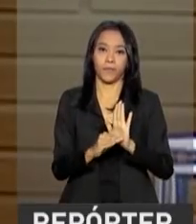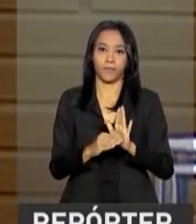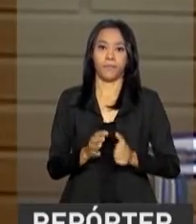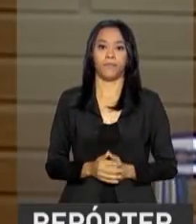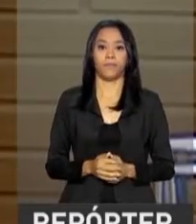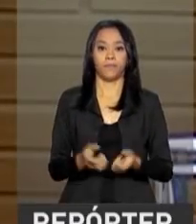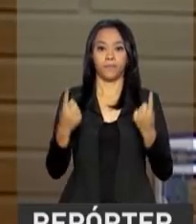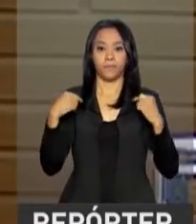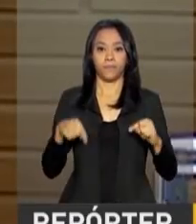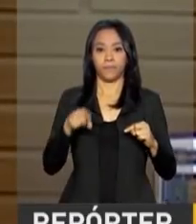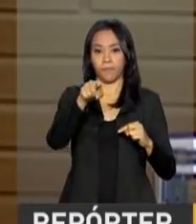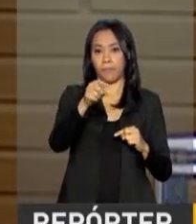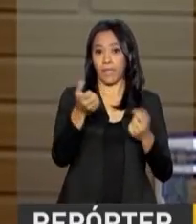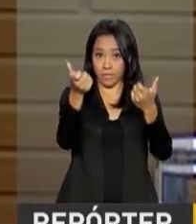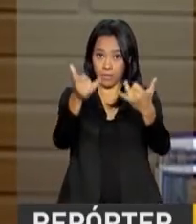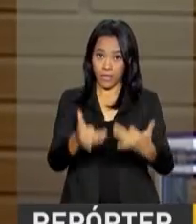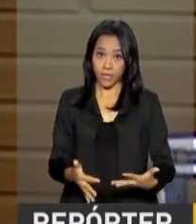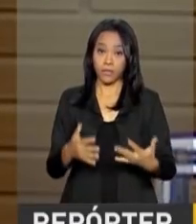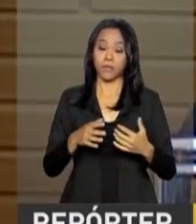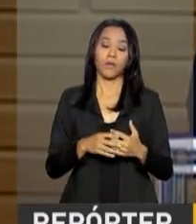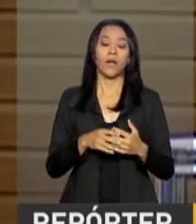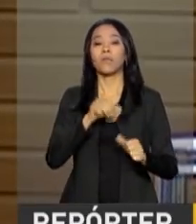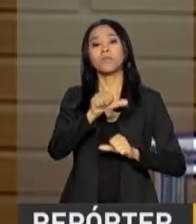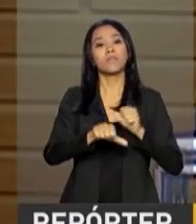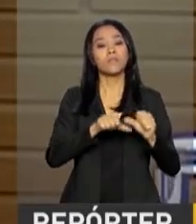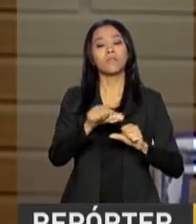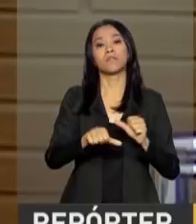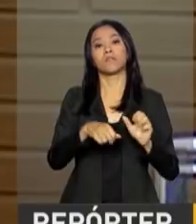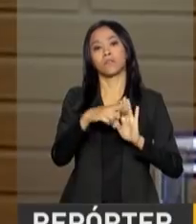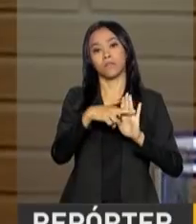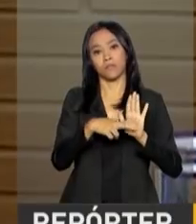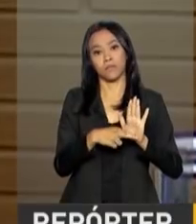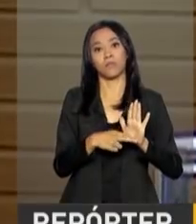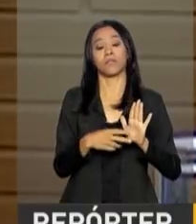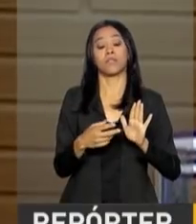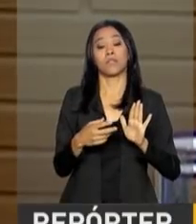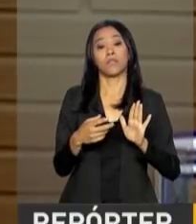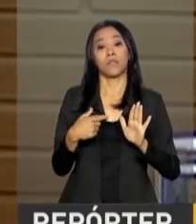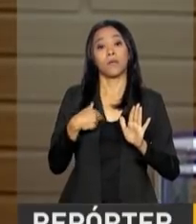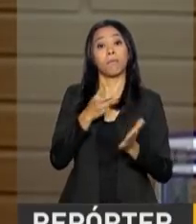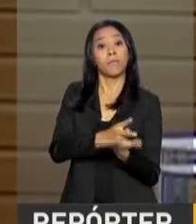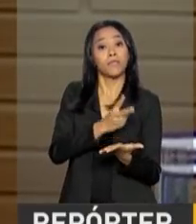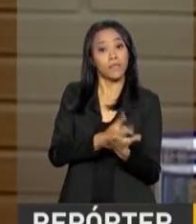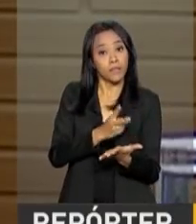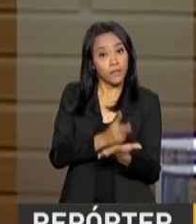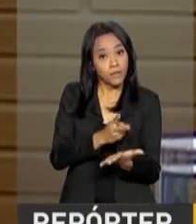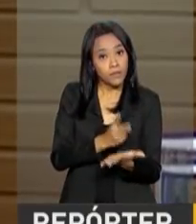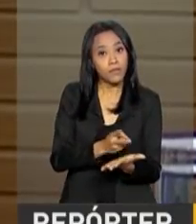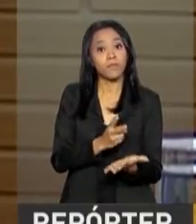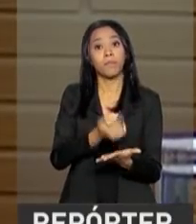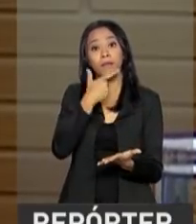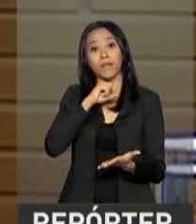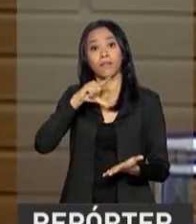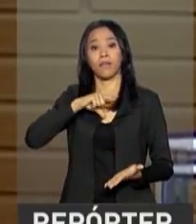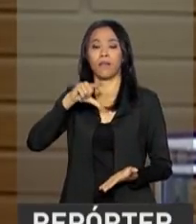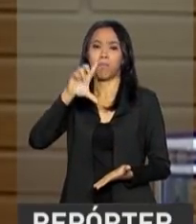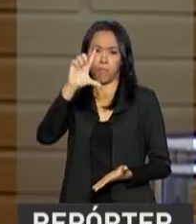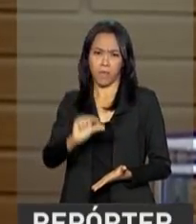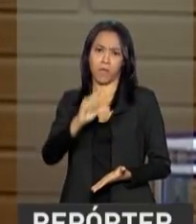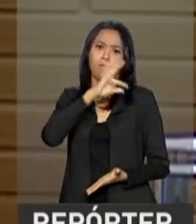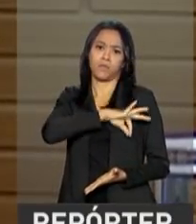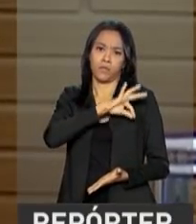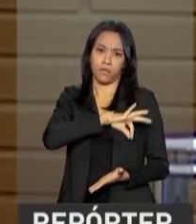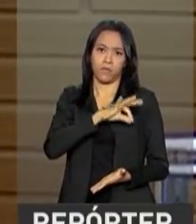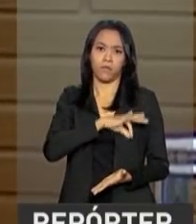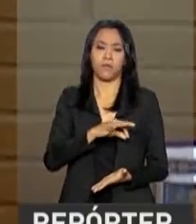revolta preservou acesso majoritários daqueles como horrenda estudantes e famílias com remessa